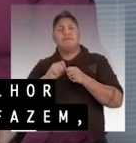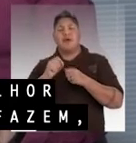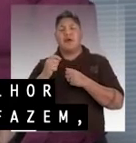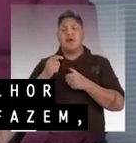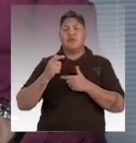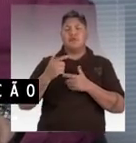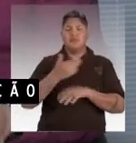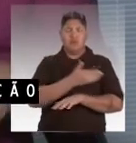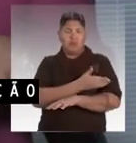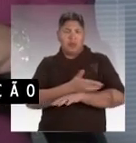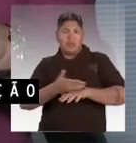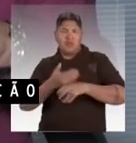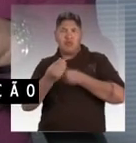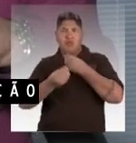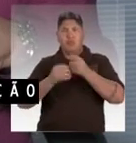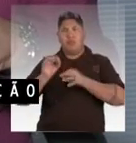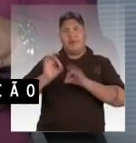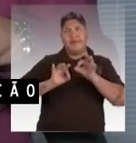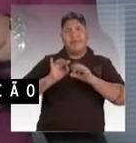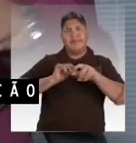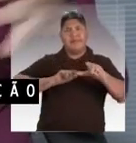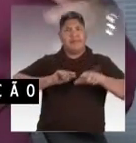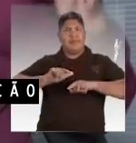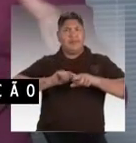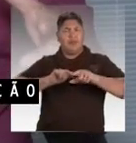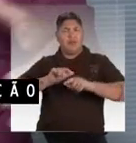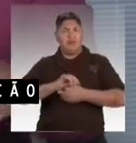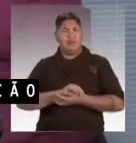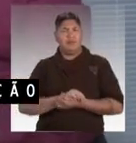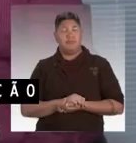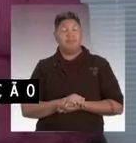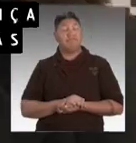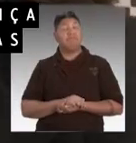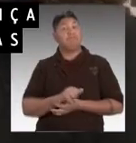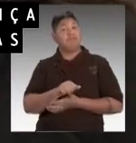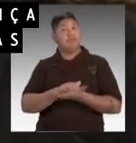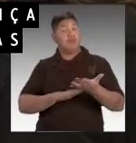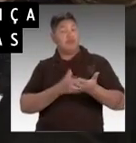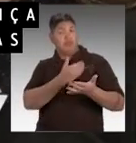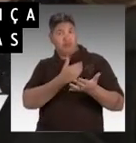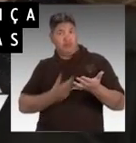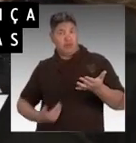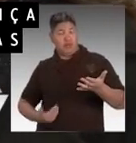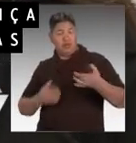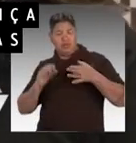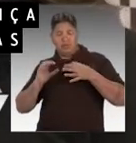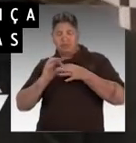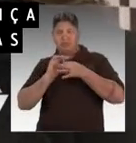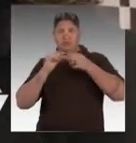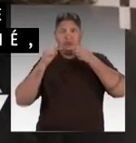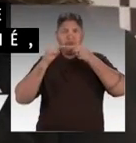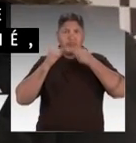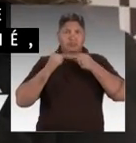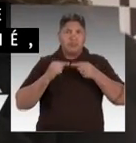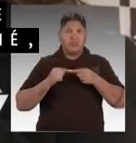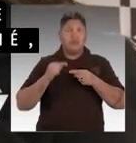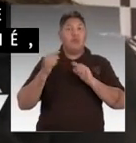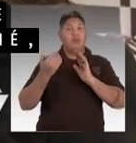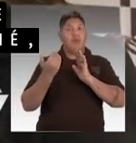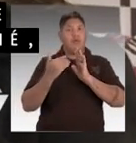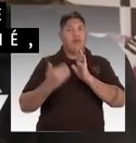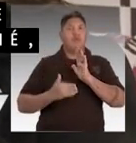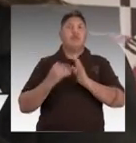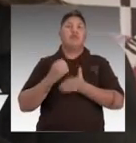percepção do que elas fazem, uma melhor organização desse trabalho. As ações de governança, elas estão alinhadas com uma agenda